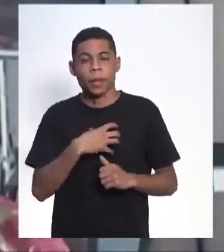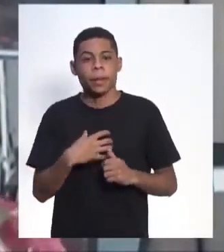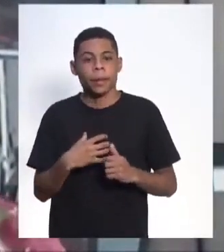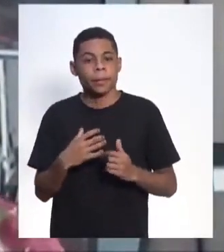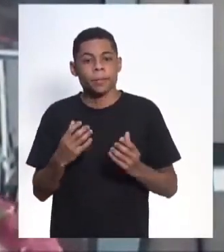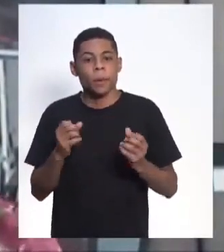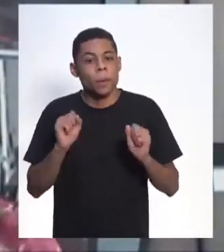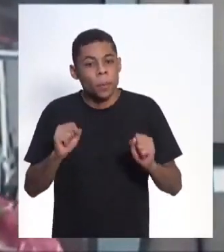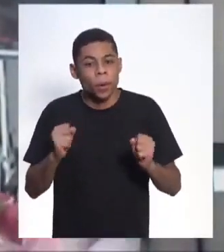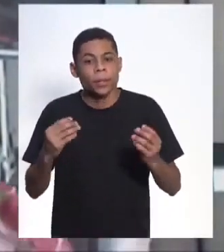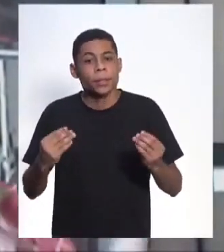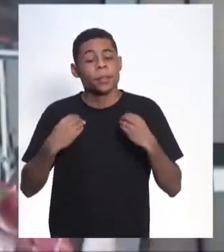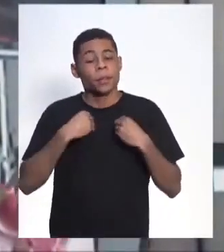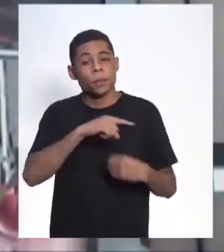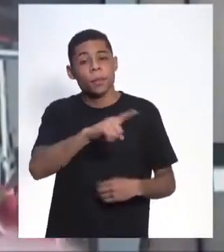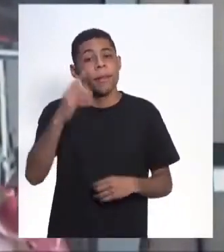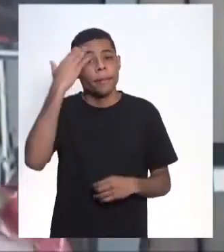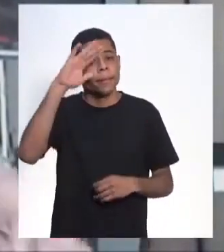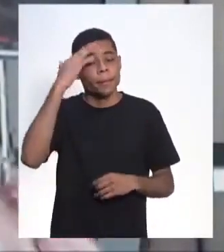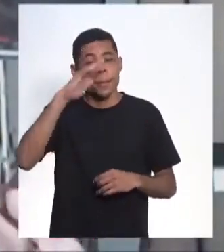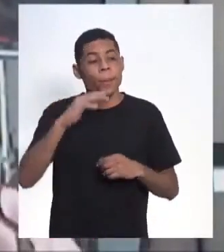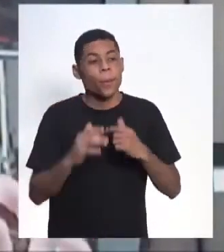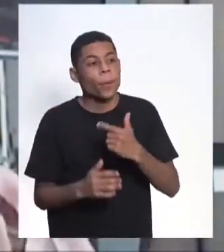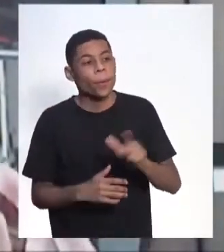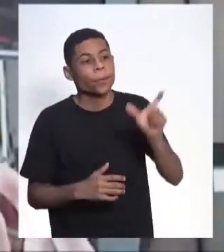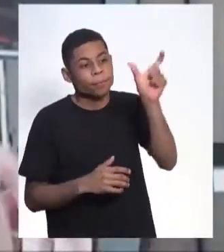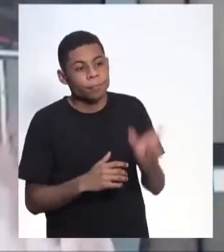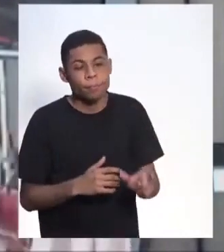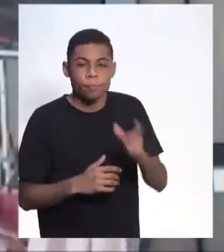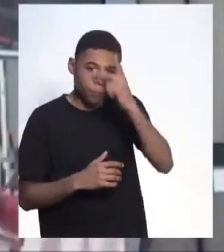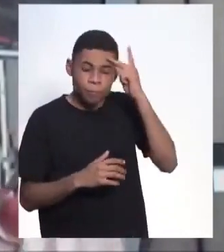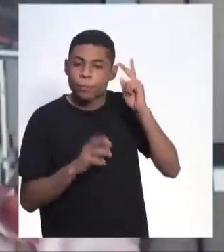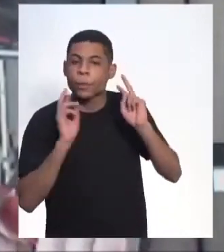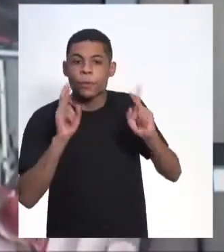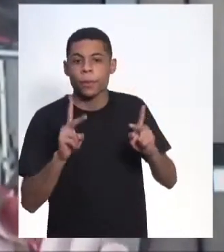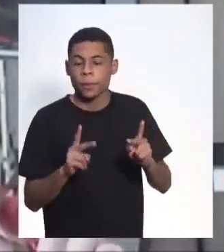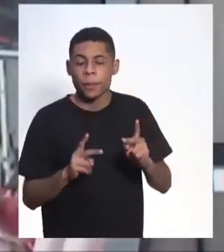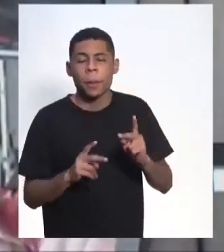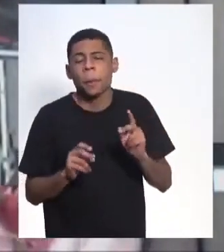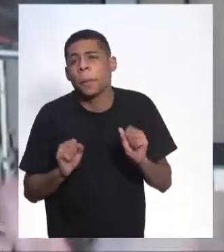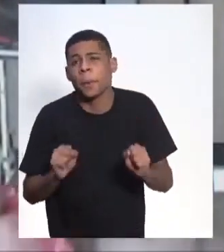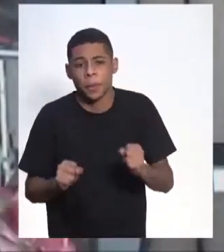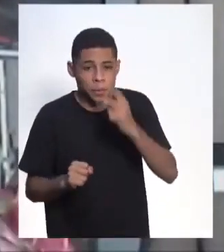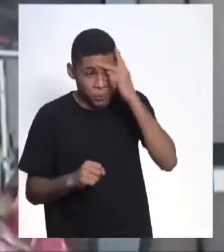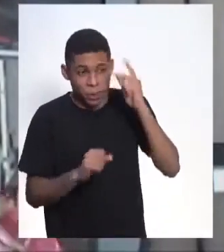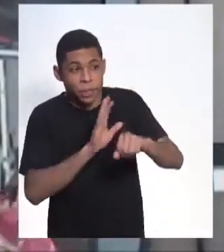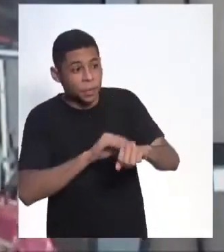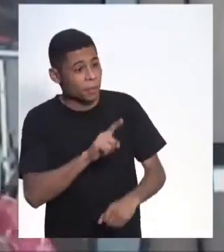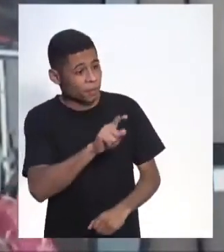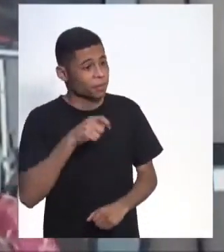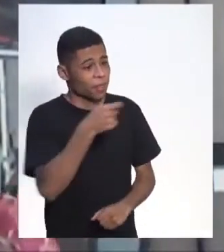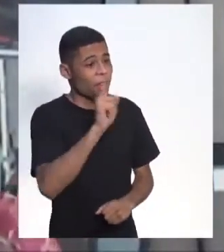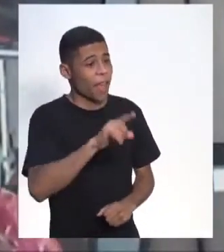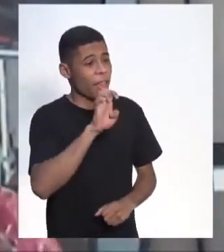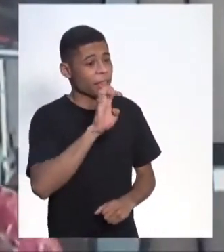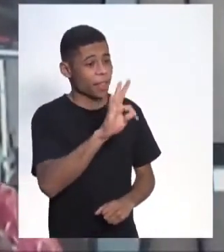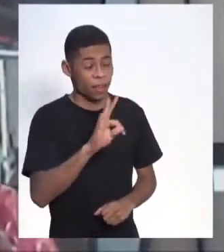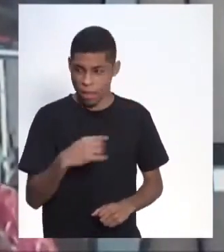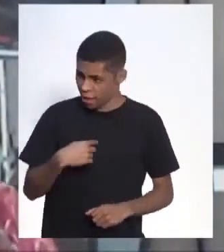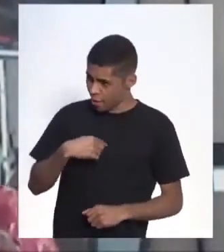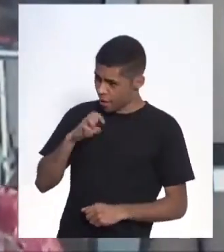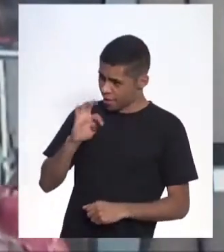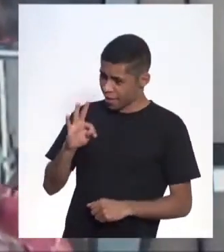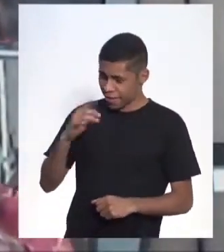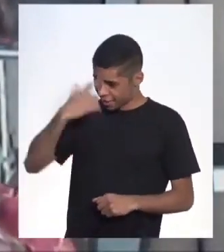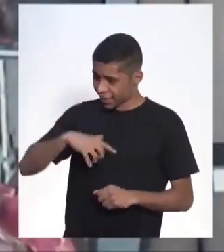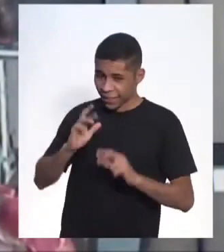nós possamos ser entendidos como outro muito diferente ao ponto de ser chamados de extraterrestres, não é, Marconi?